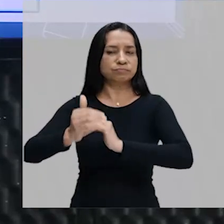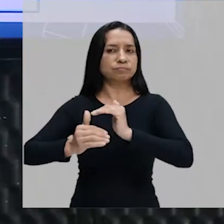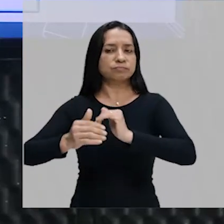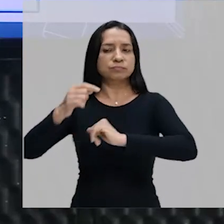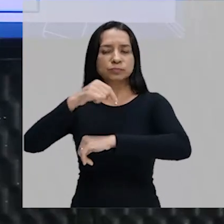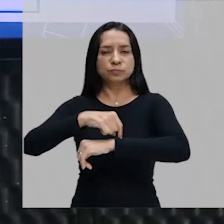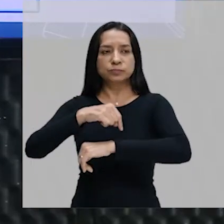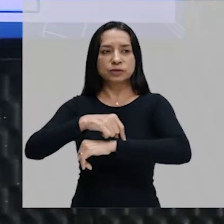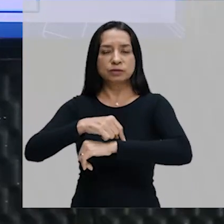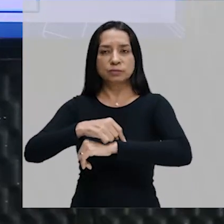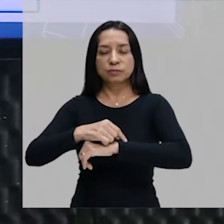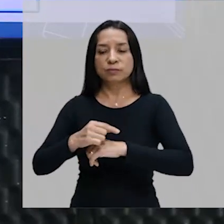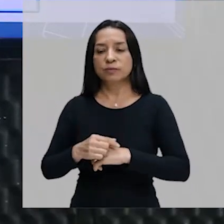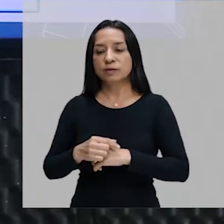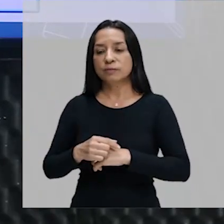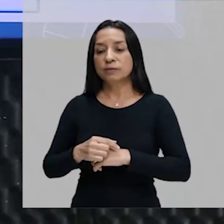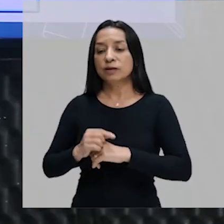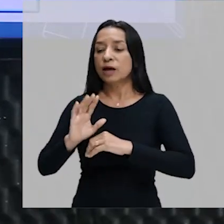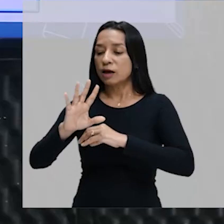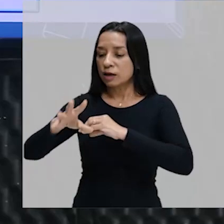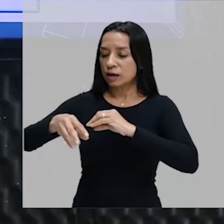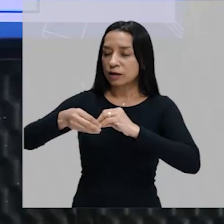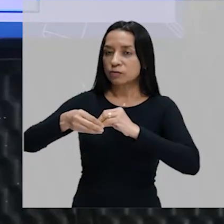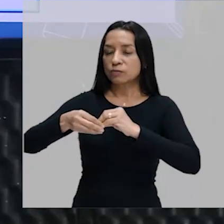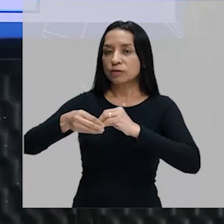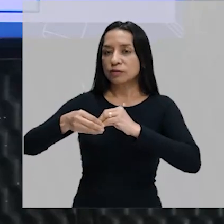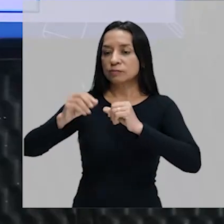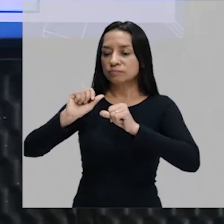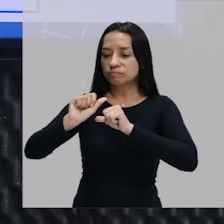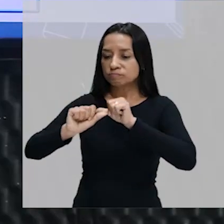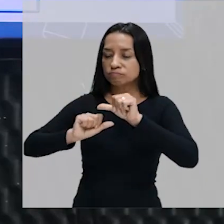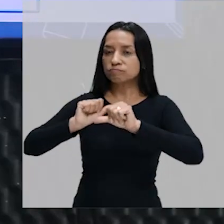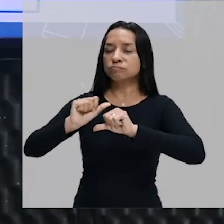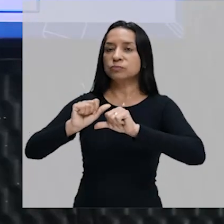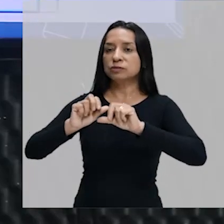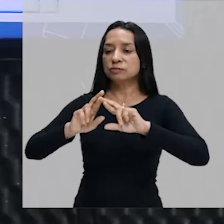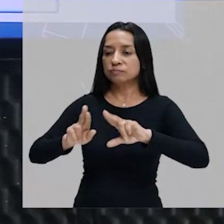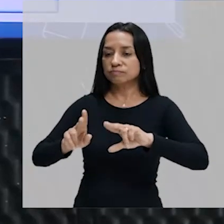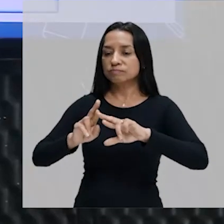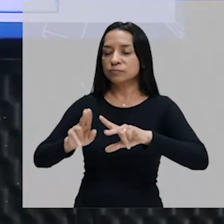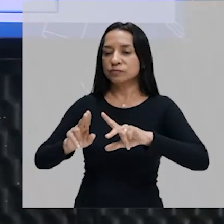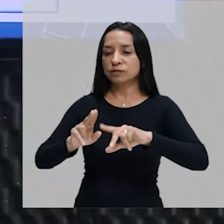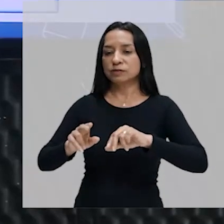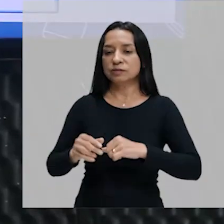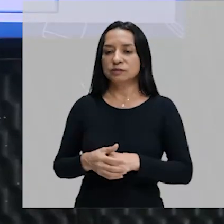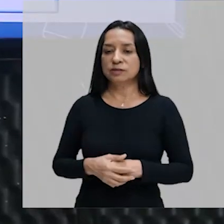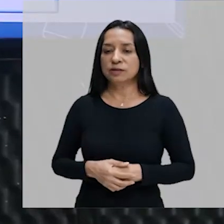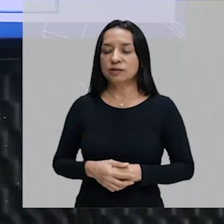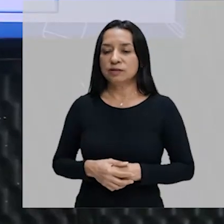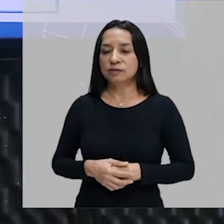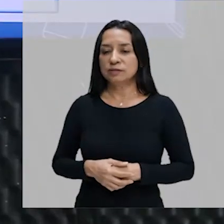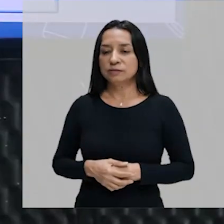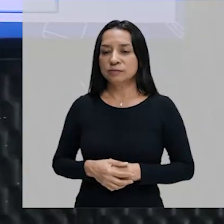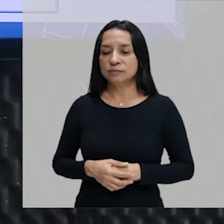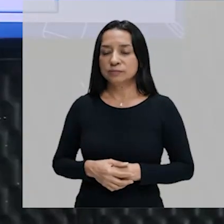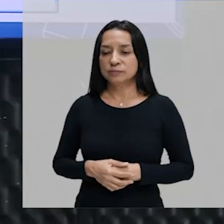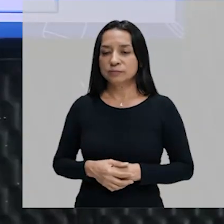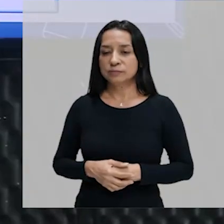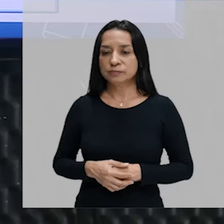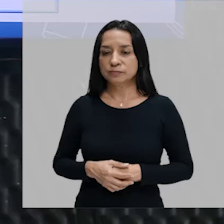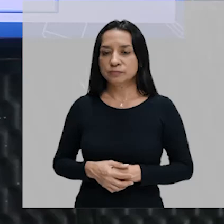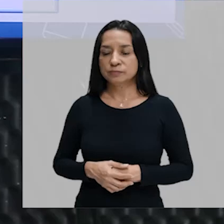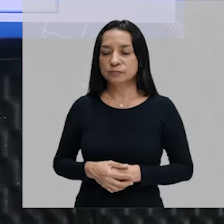tá? Mas eles vão acumular pequenas mudanças, pequenas alterações, tá? A ponto